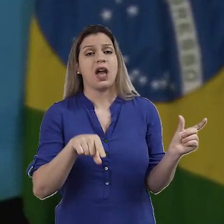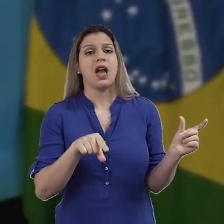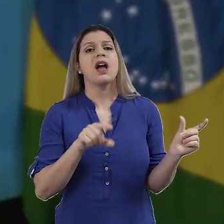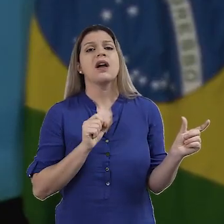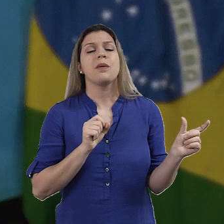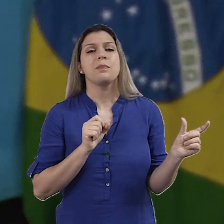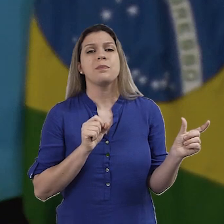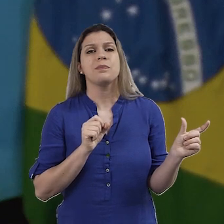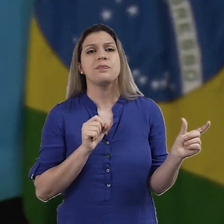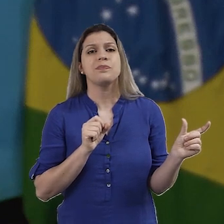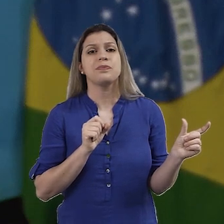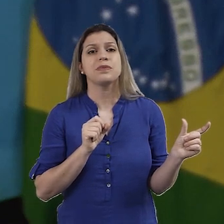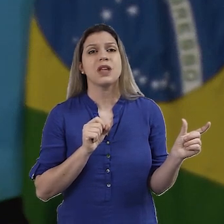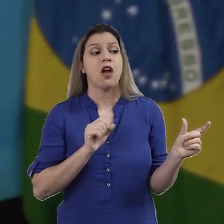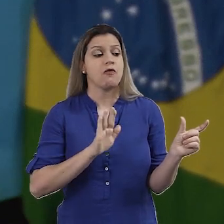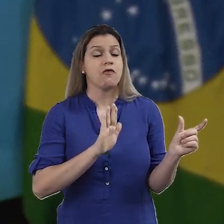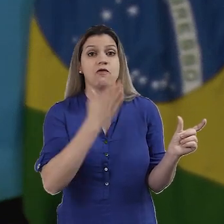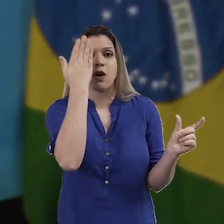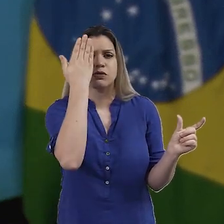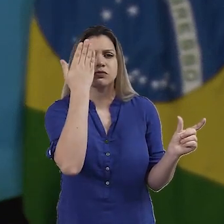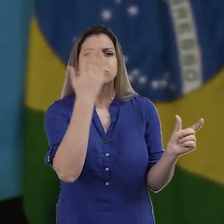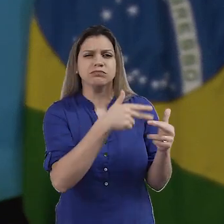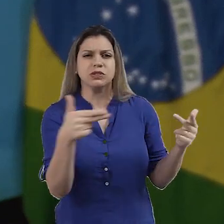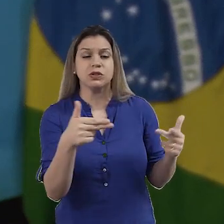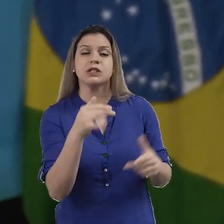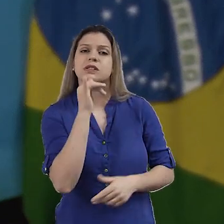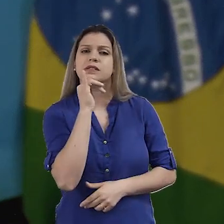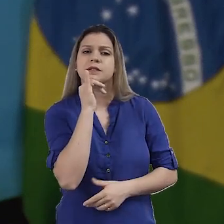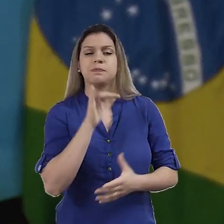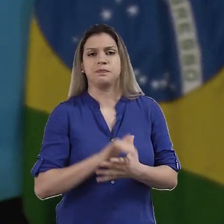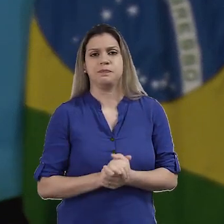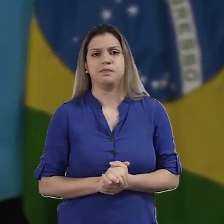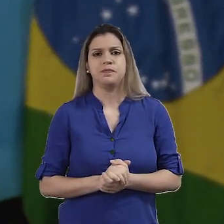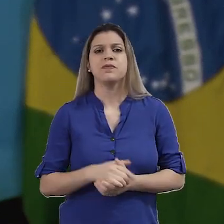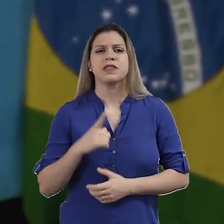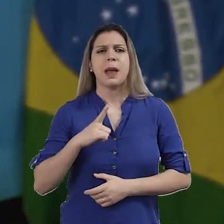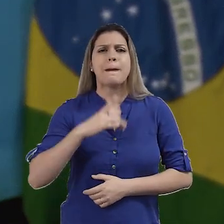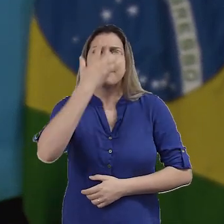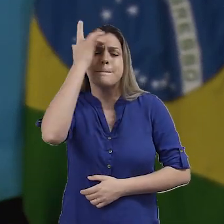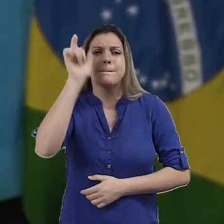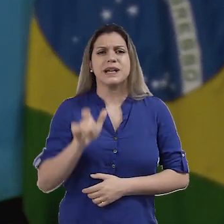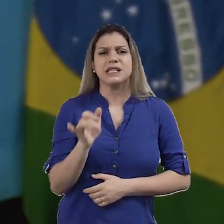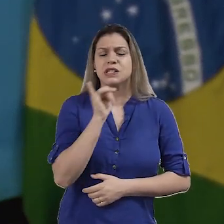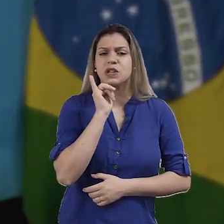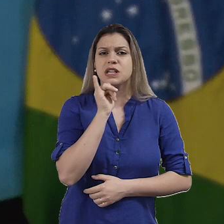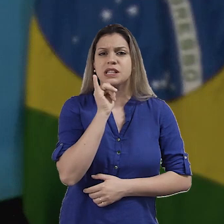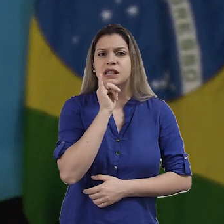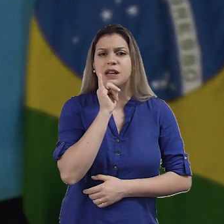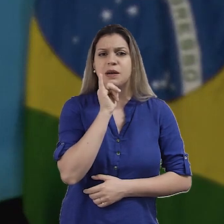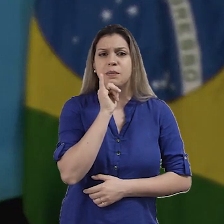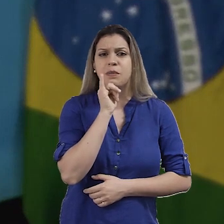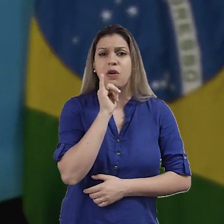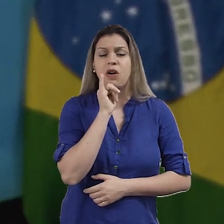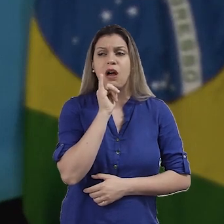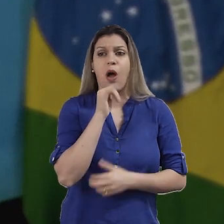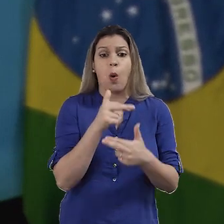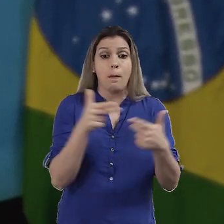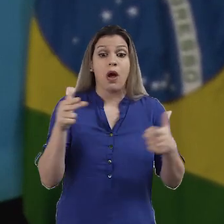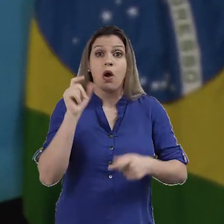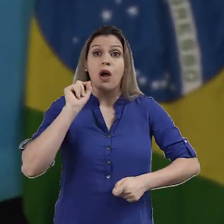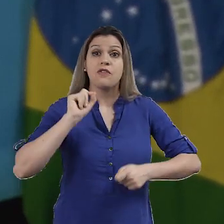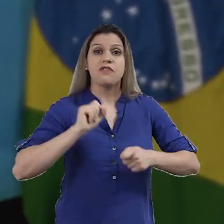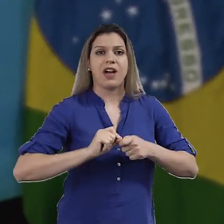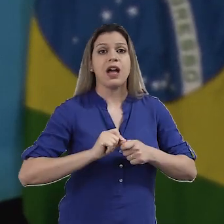relacionada a uma falsificação. Seria aquela pessoa que faz algum tipo de ato com